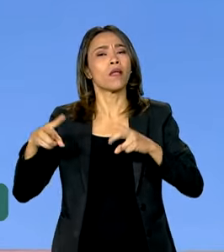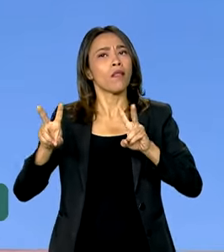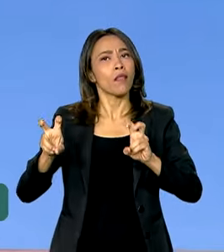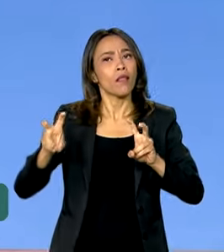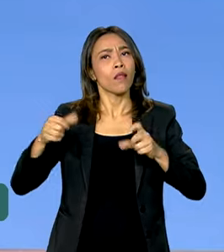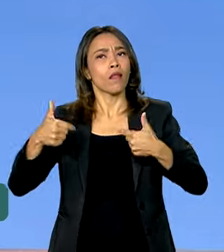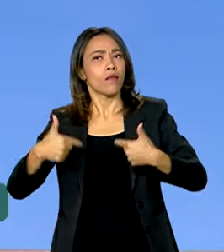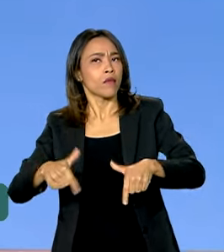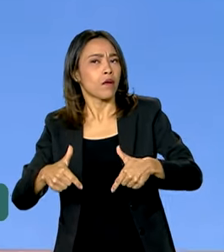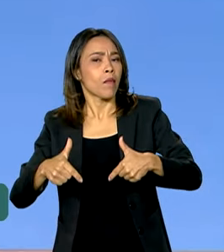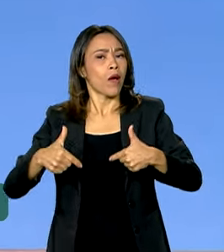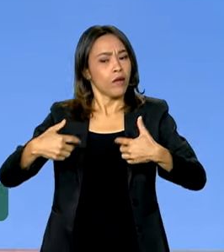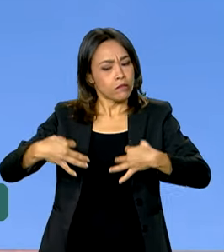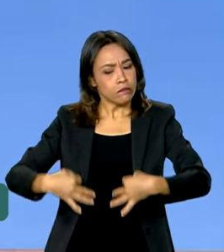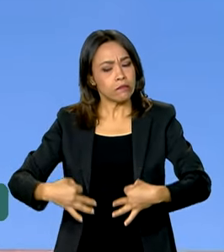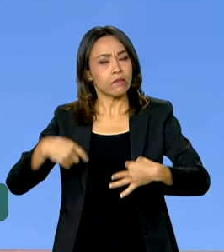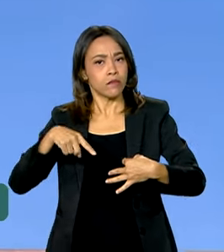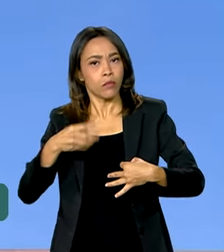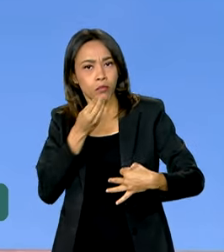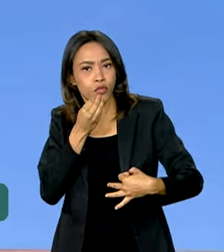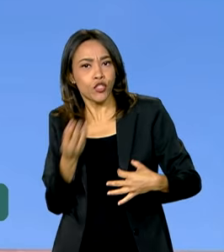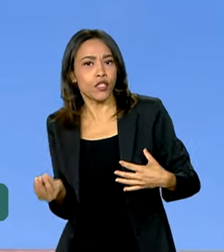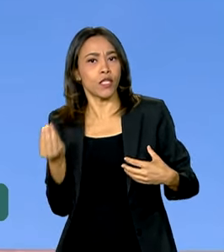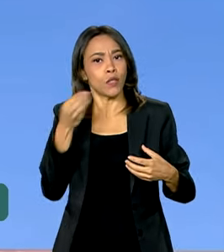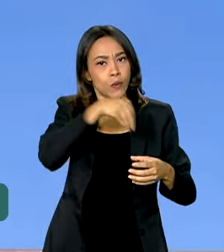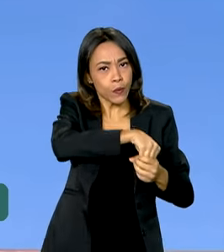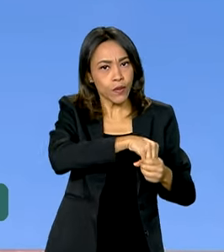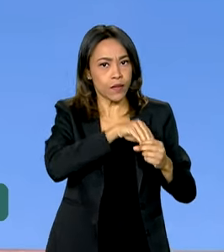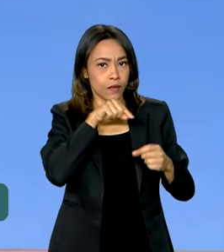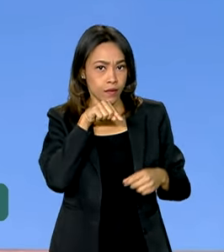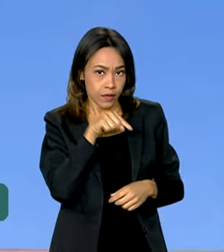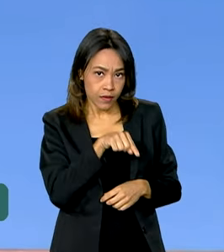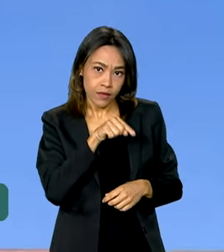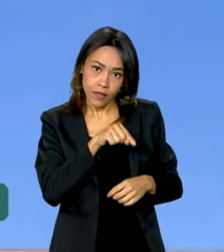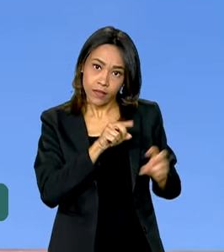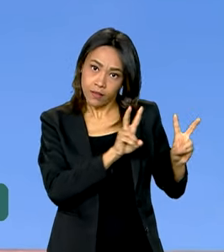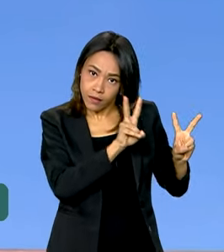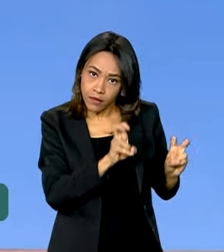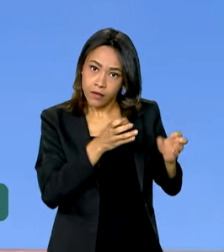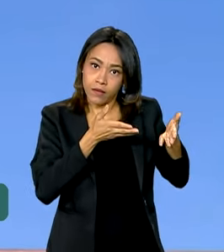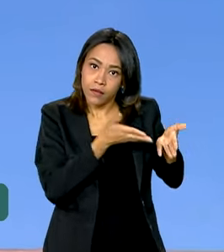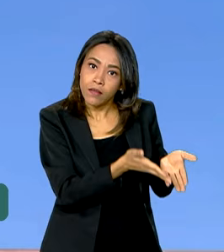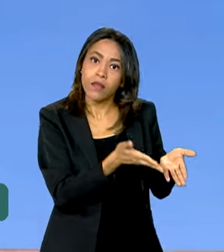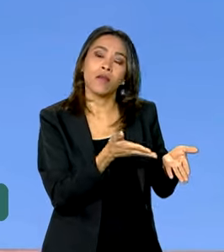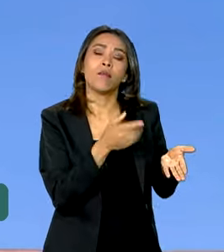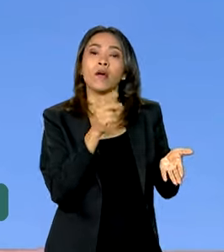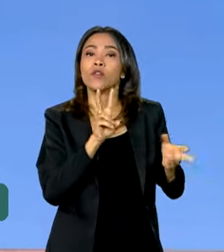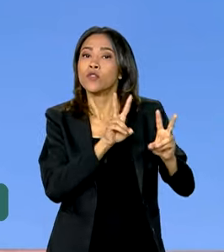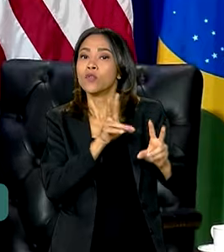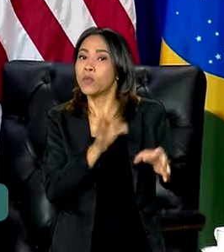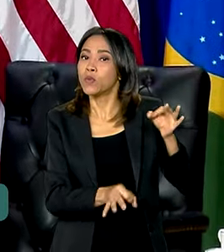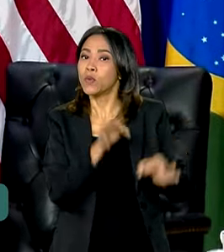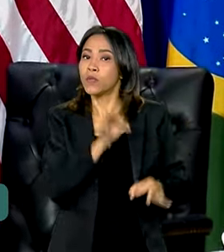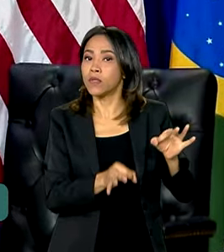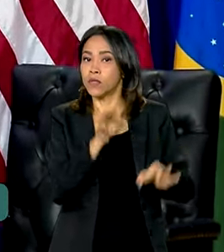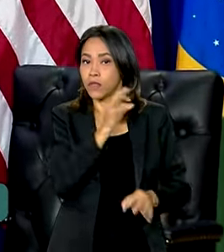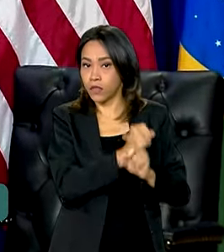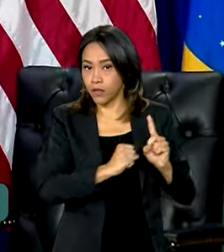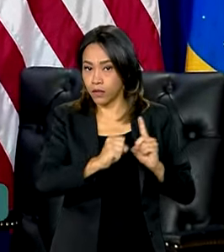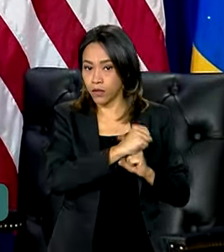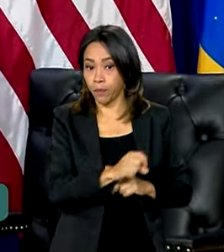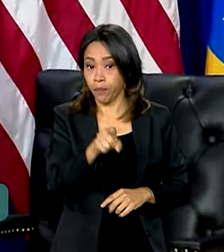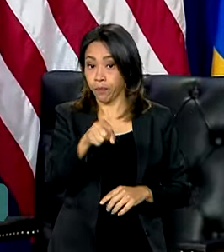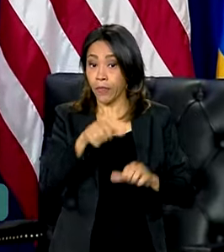poderia ser incluída aí nesse contexto da coalizão global pela justiça social. Em setembro